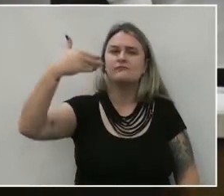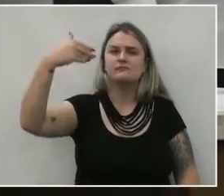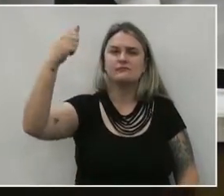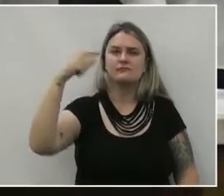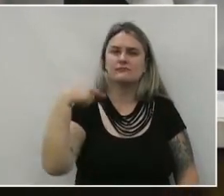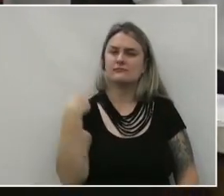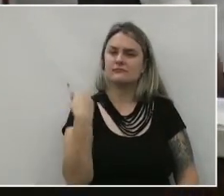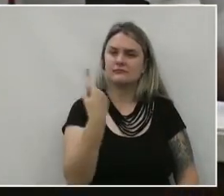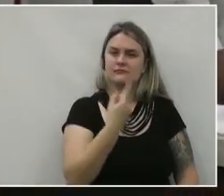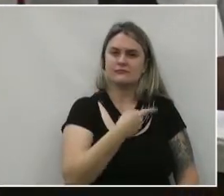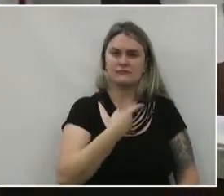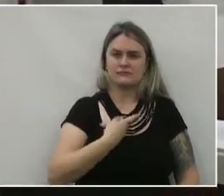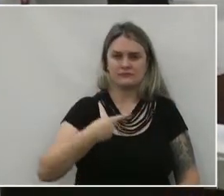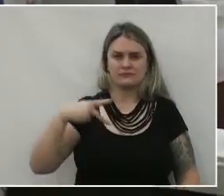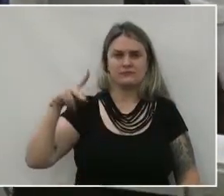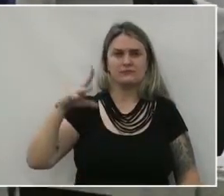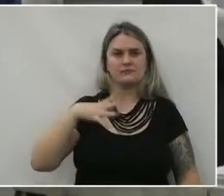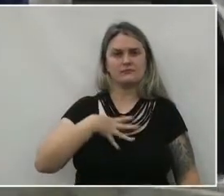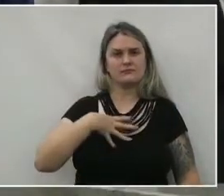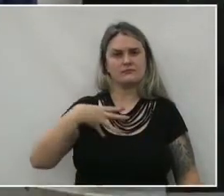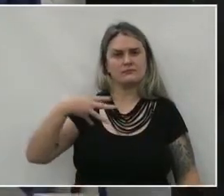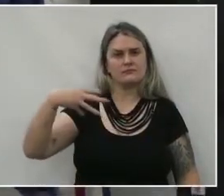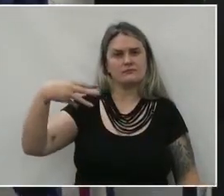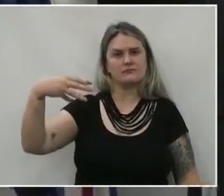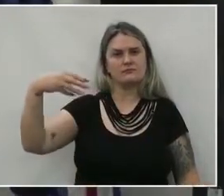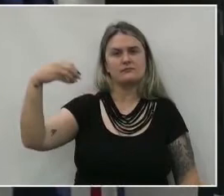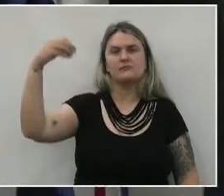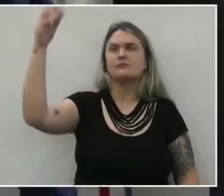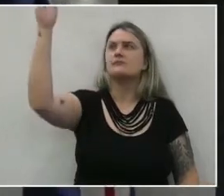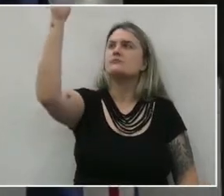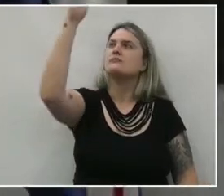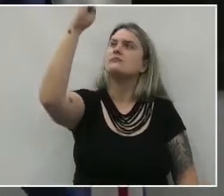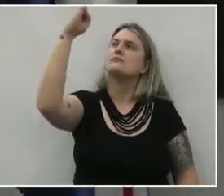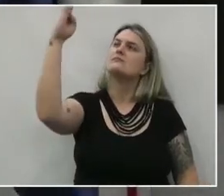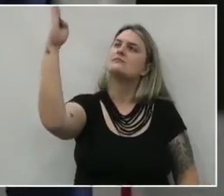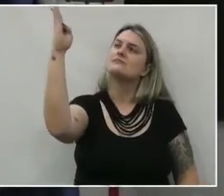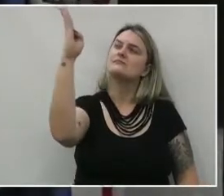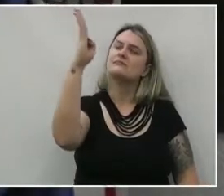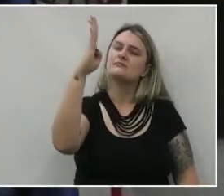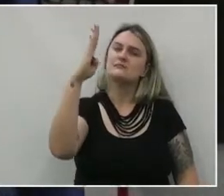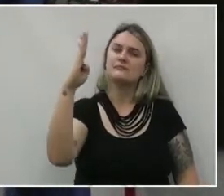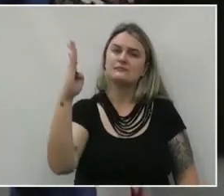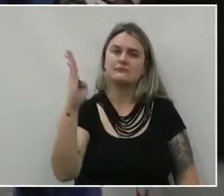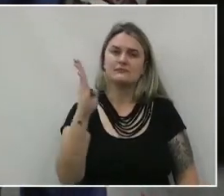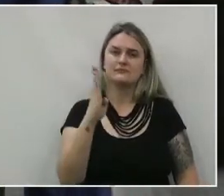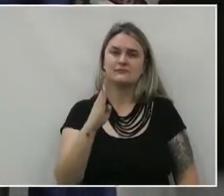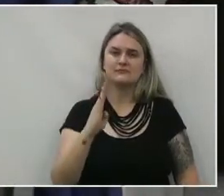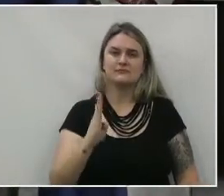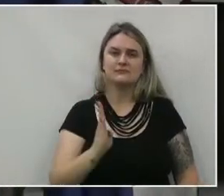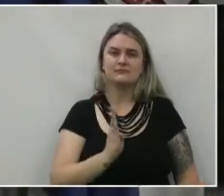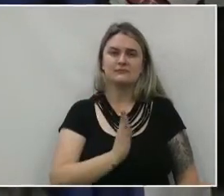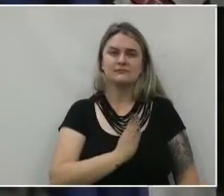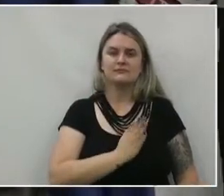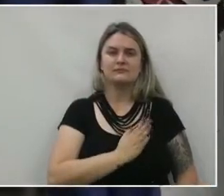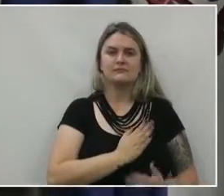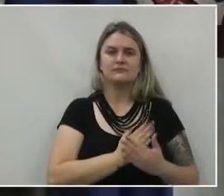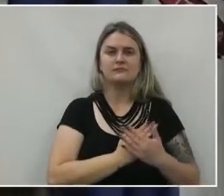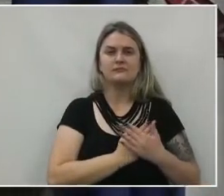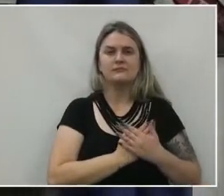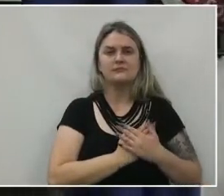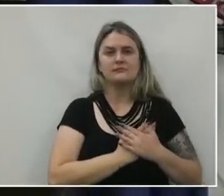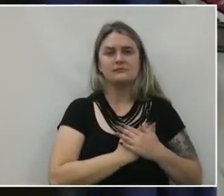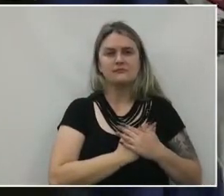Expo Brasil Ó pátria amada Dos filhos desses sonhos As mães gentil Pátria amada, Brasil